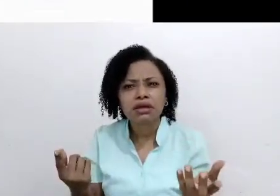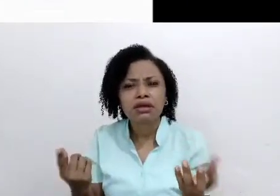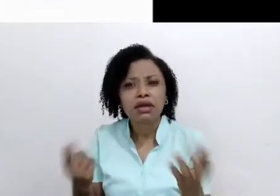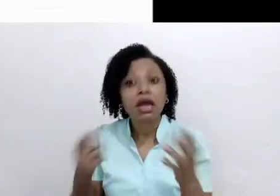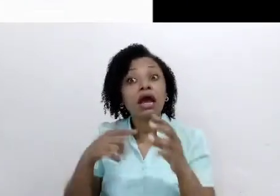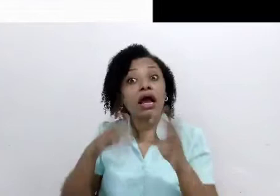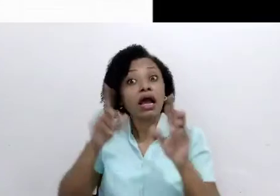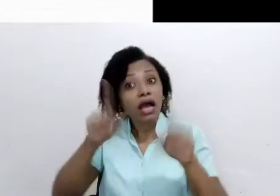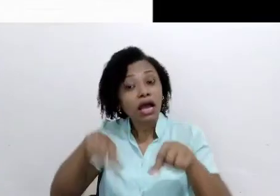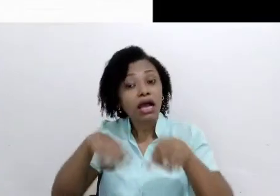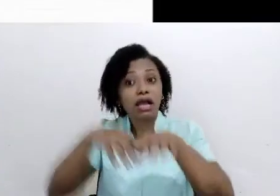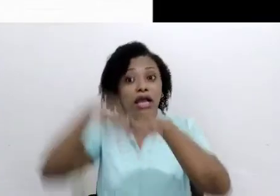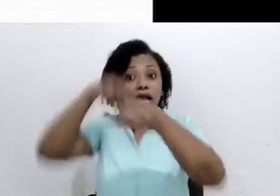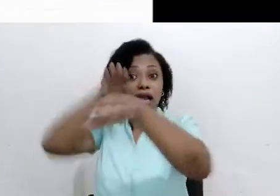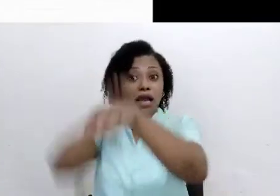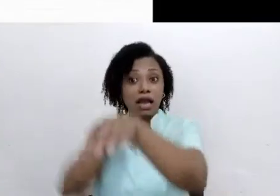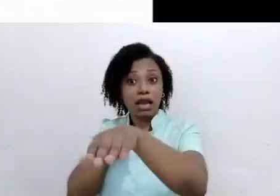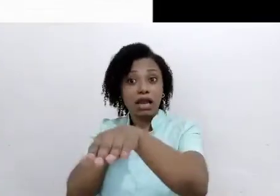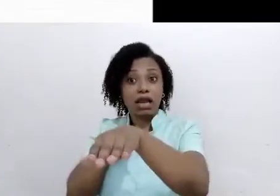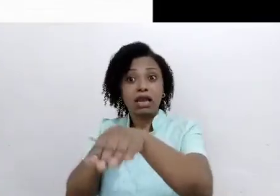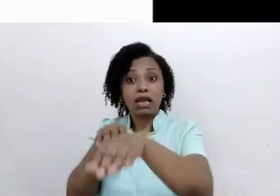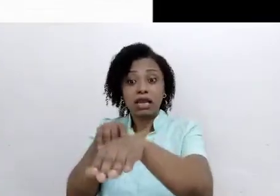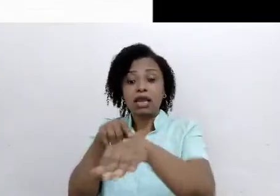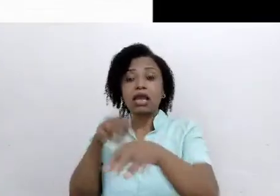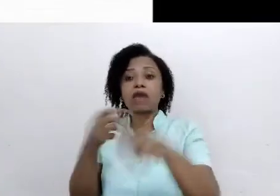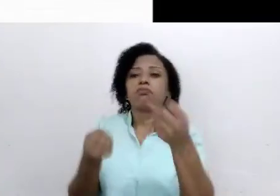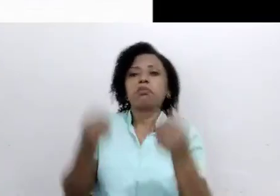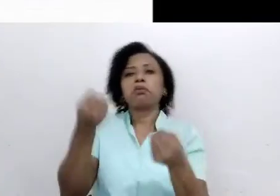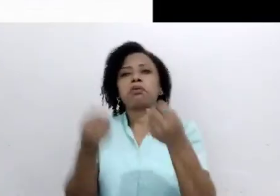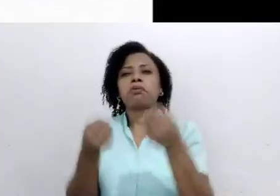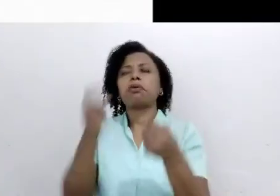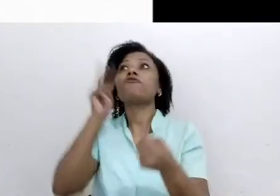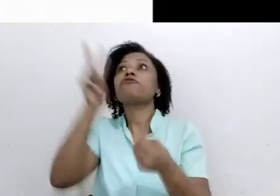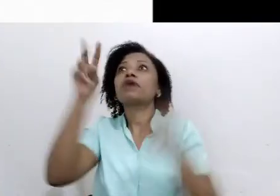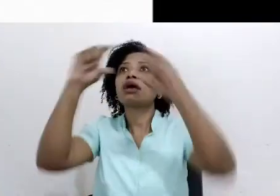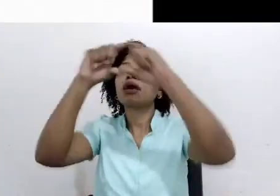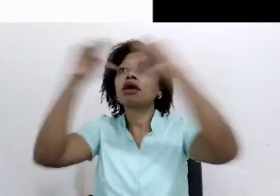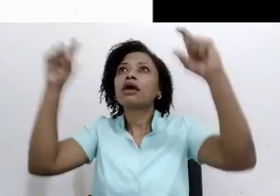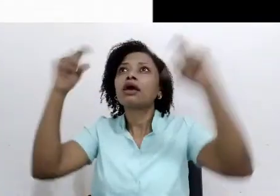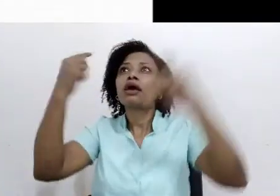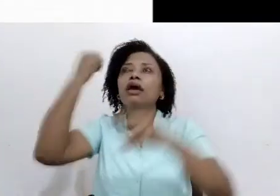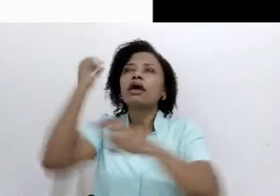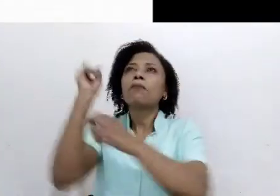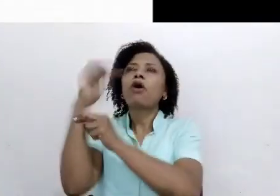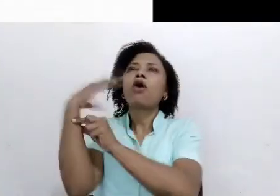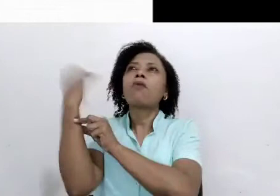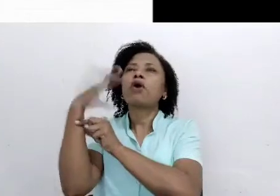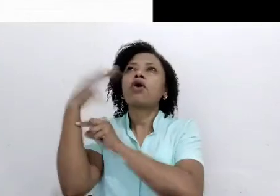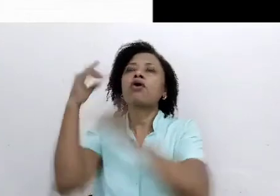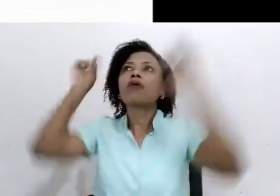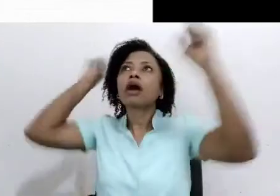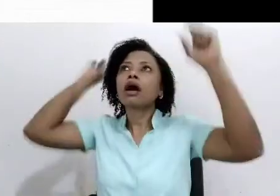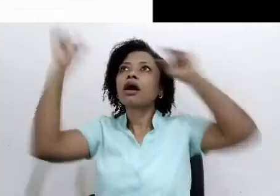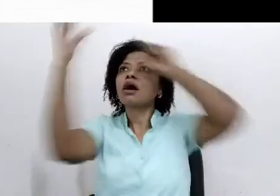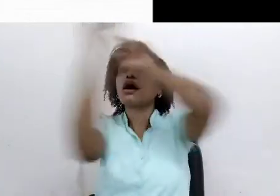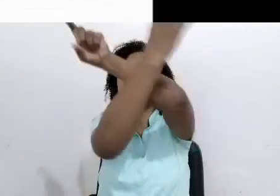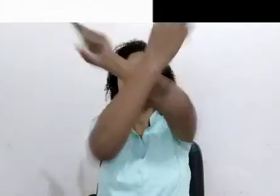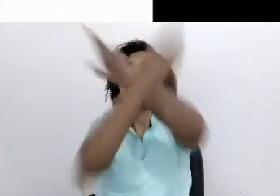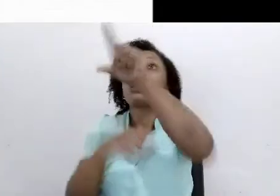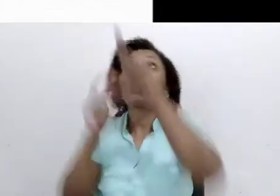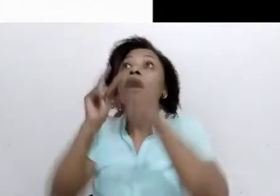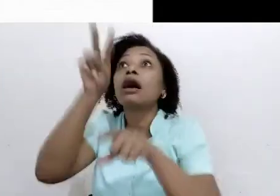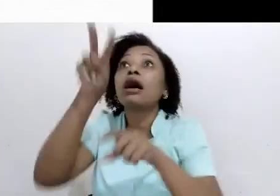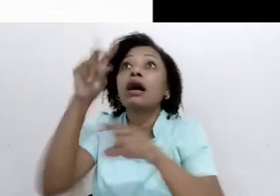dos veículos, a escrita ambulância, a escrita bombeiro e a escrita